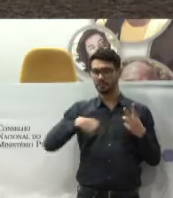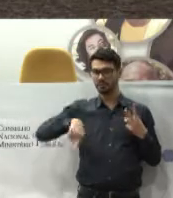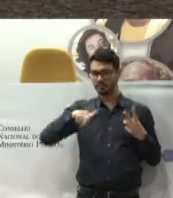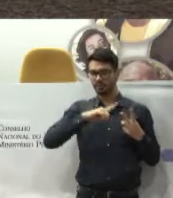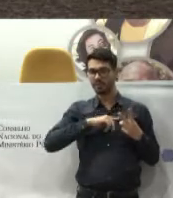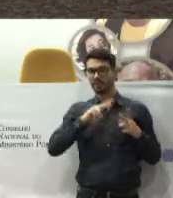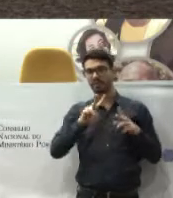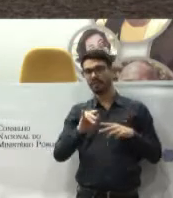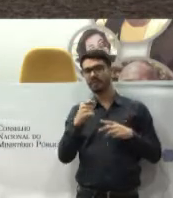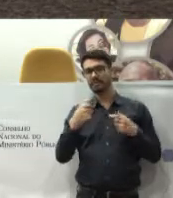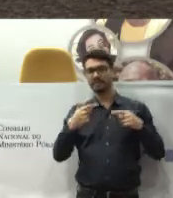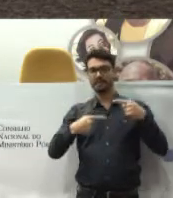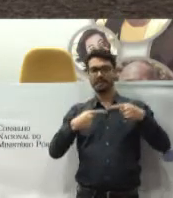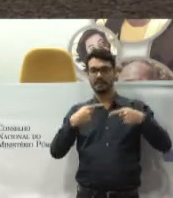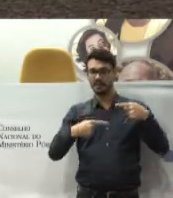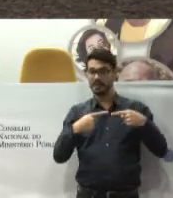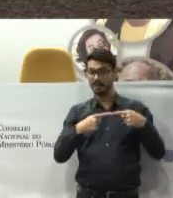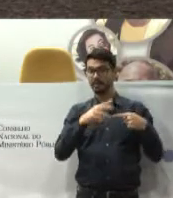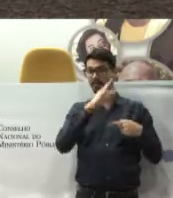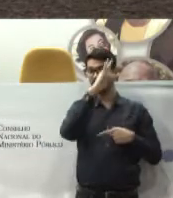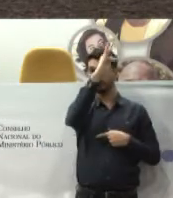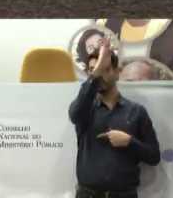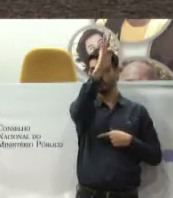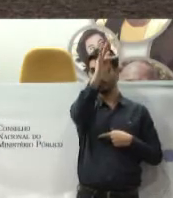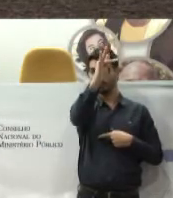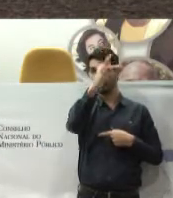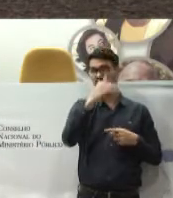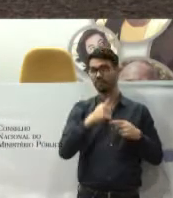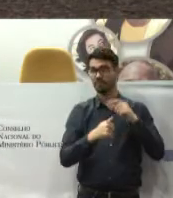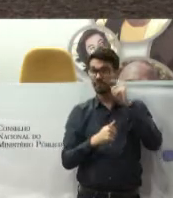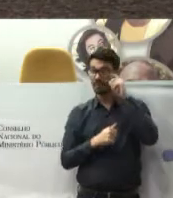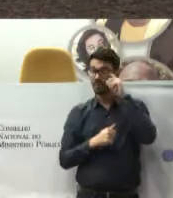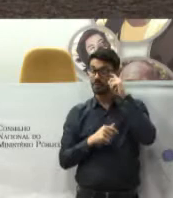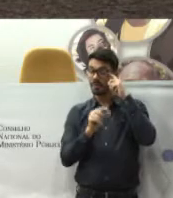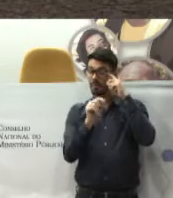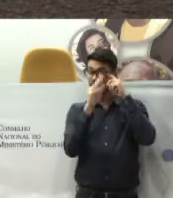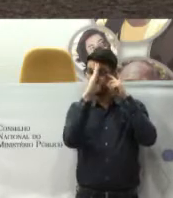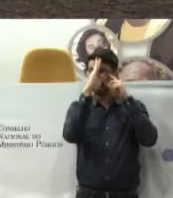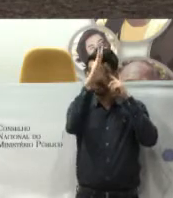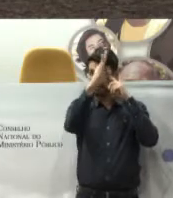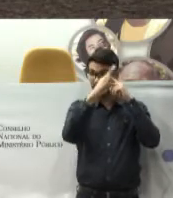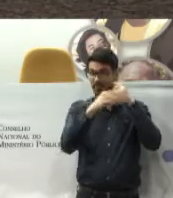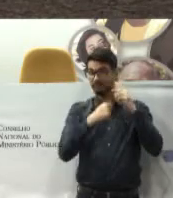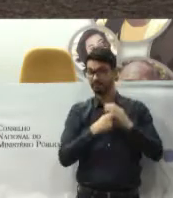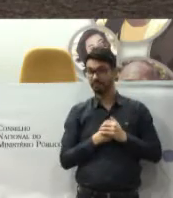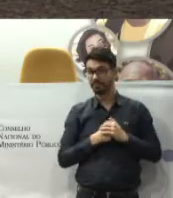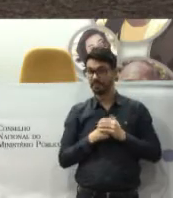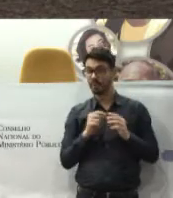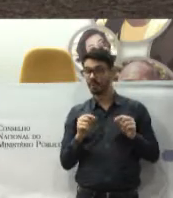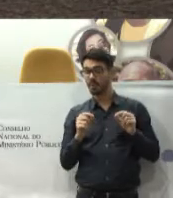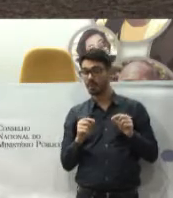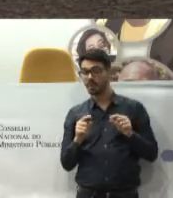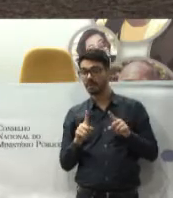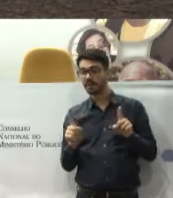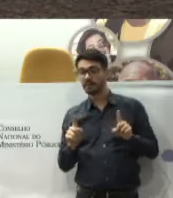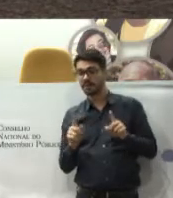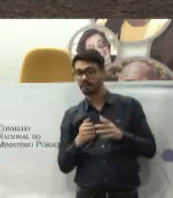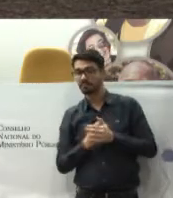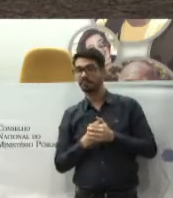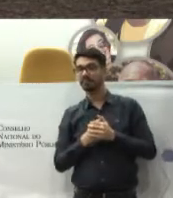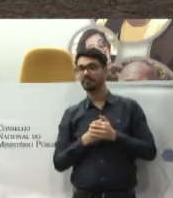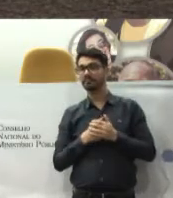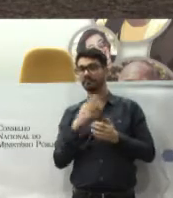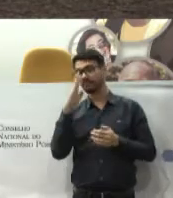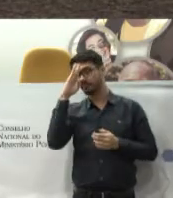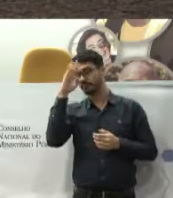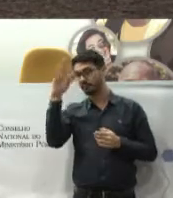nós vamos ter que fazer esse debate em algum patamar. O que nós vamos priorizar? Do que nós vamos abrir mão? Priorizar é sempre bom, né? O problema é